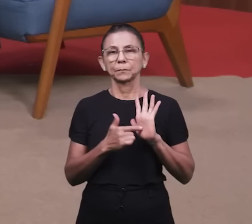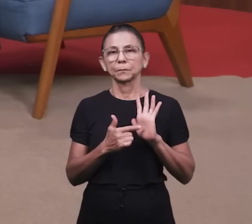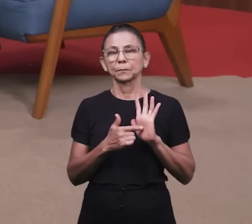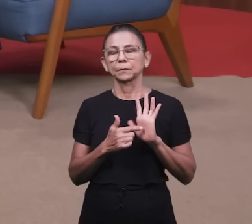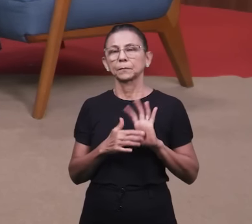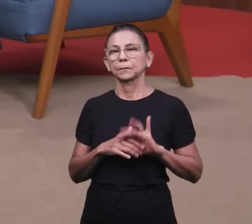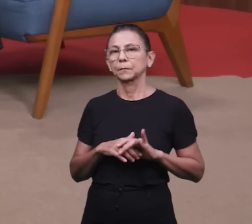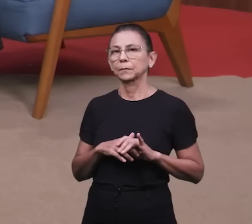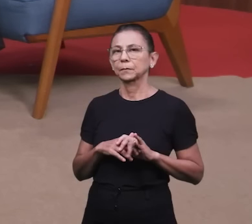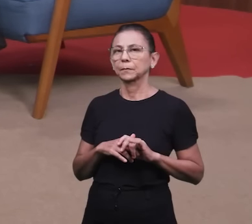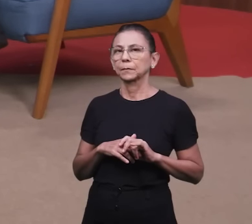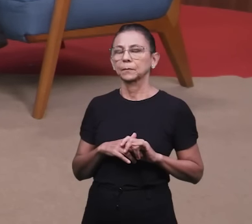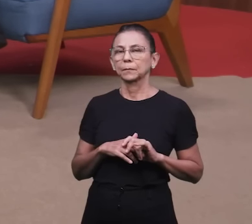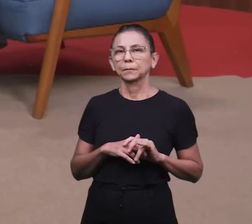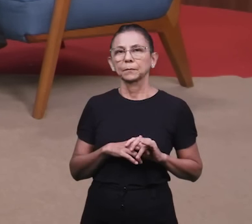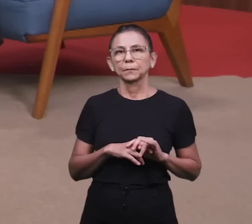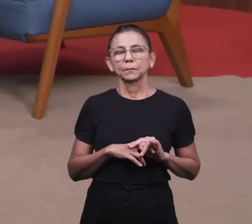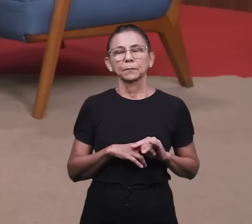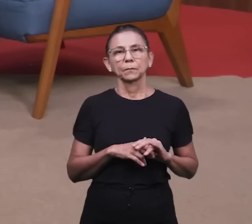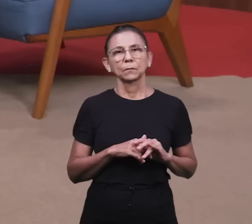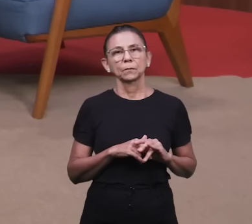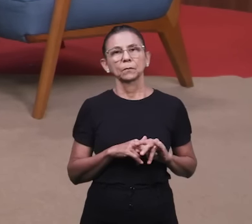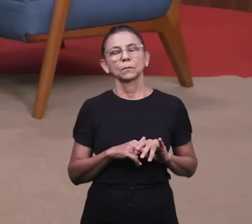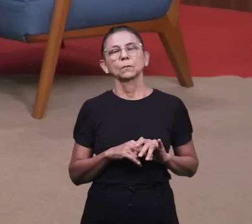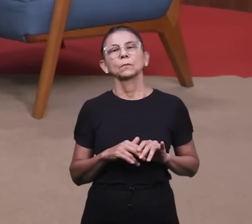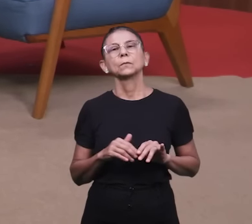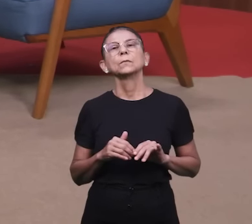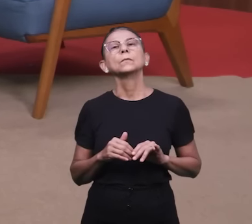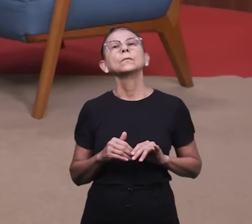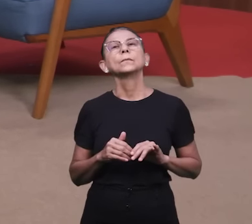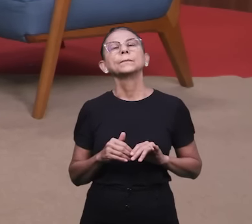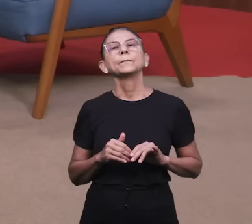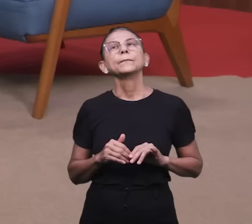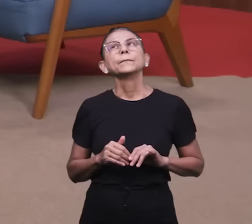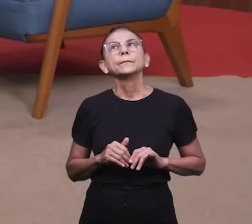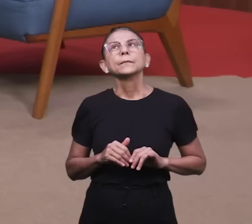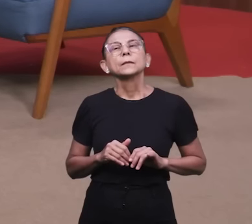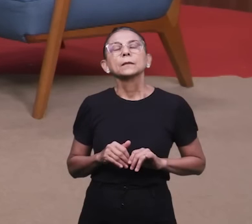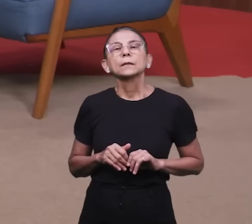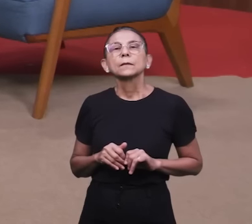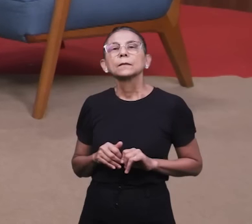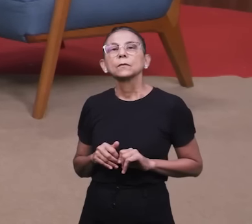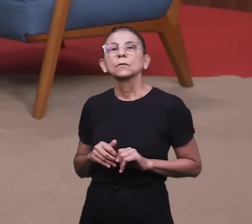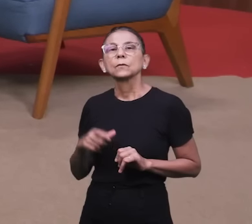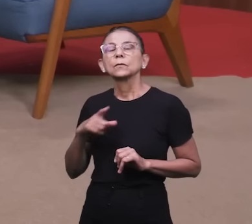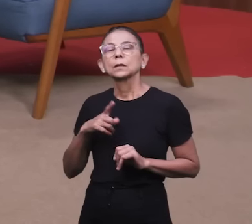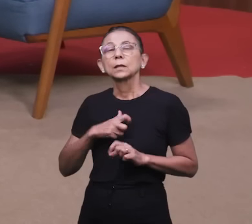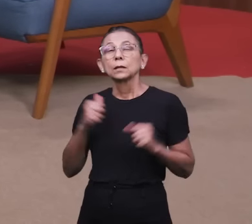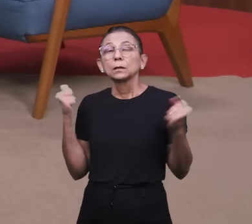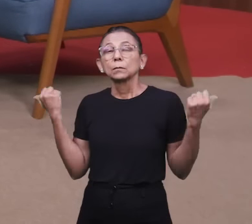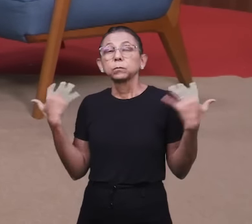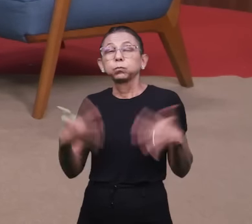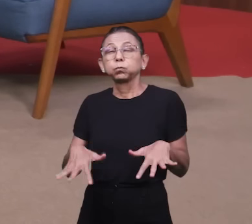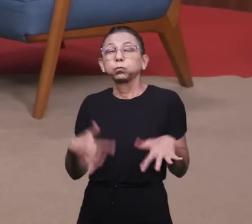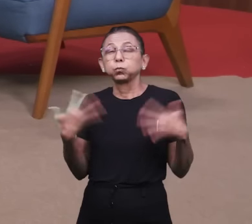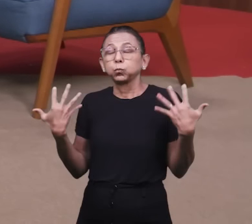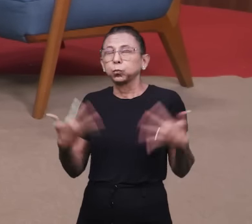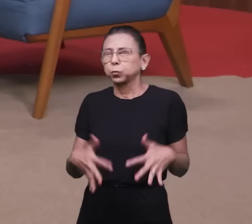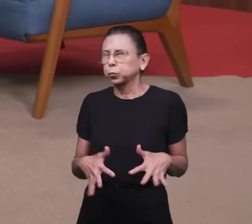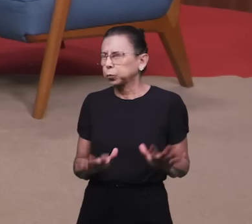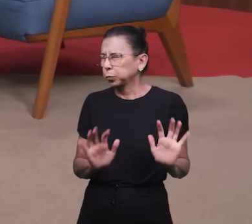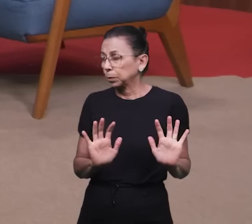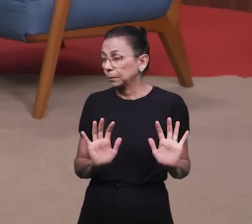a palavra de Deus fala lá que que vai vai haver uma uma aflição tamanha não é